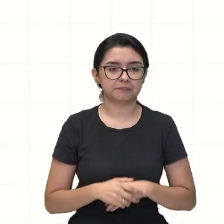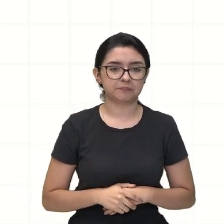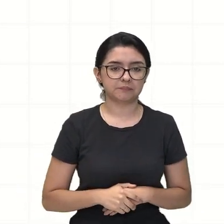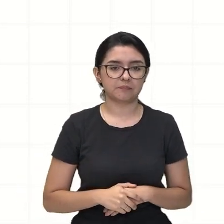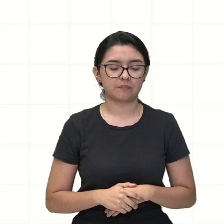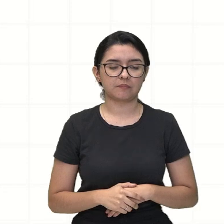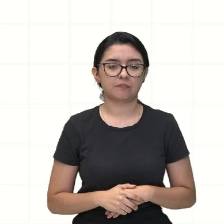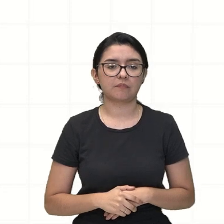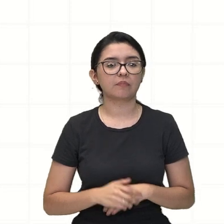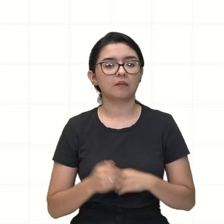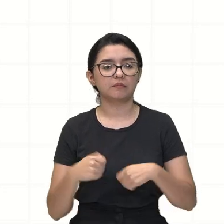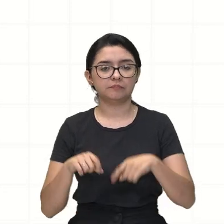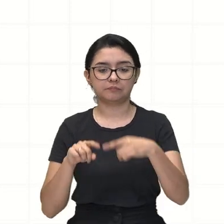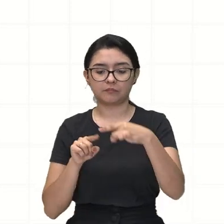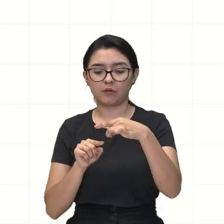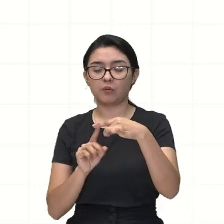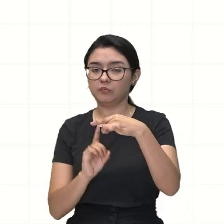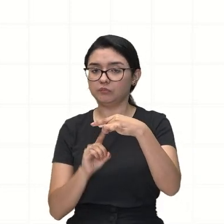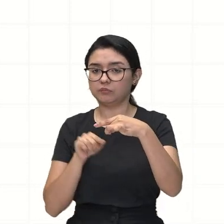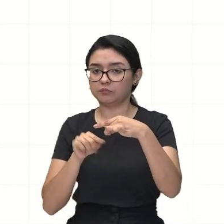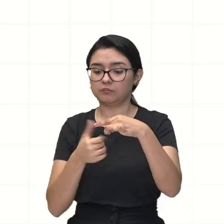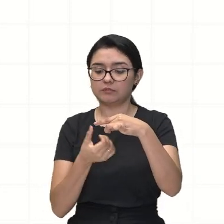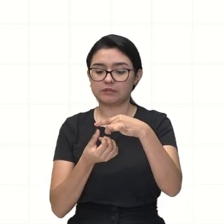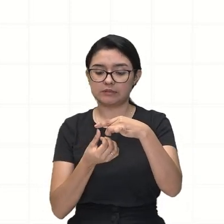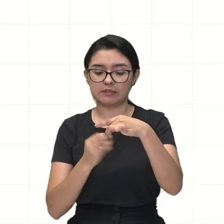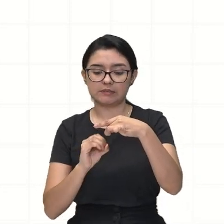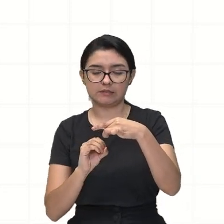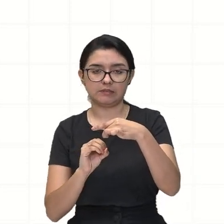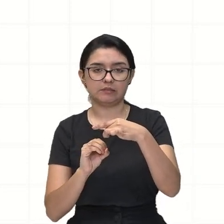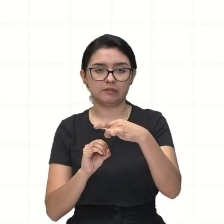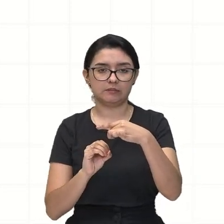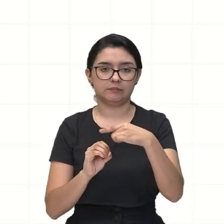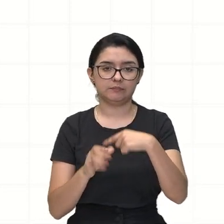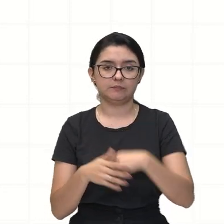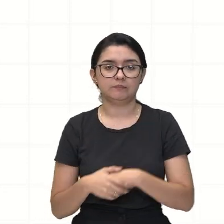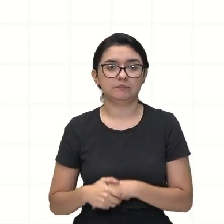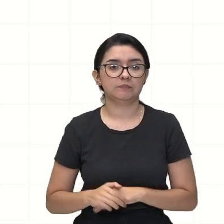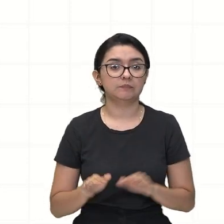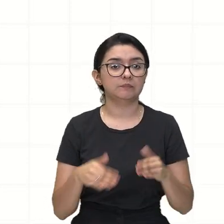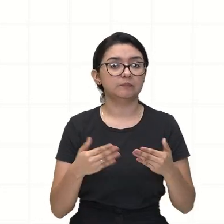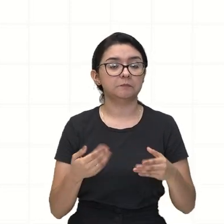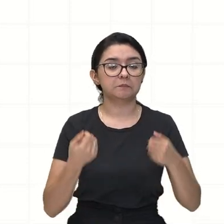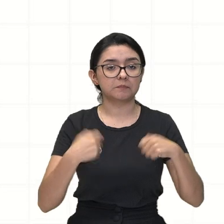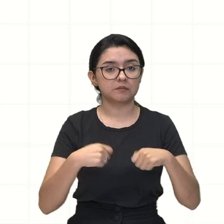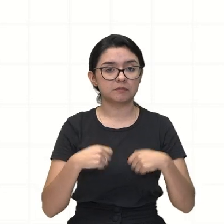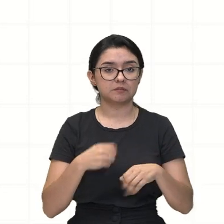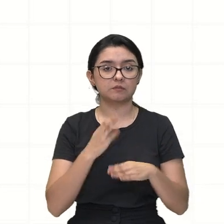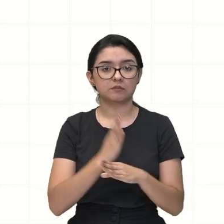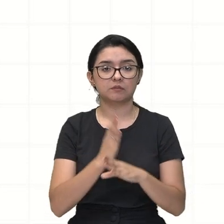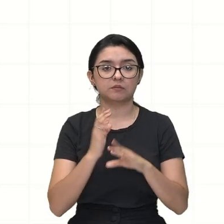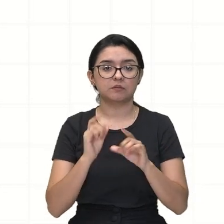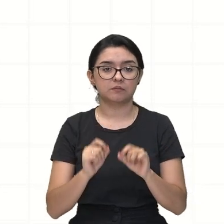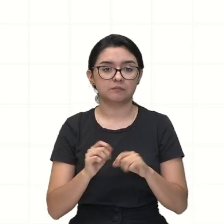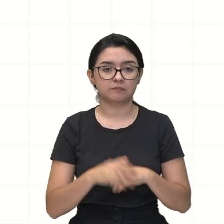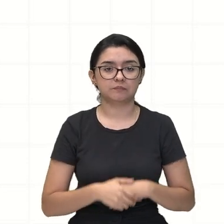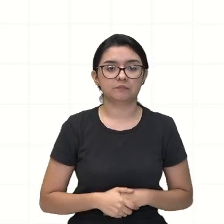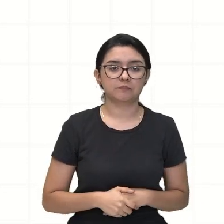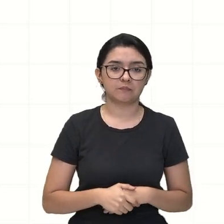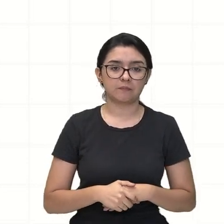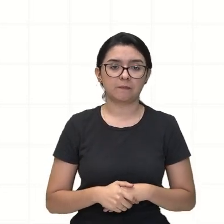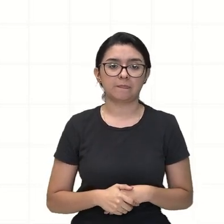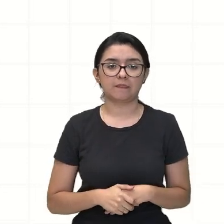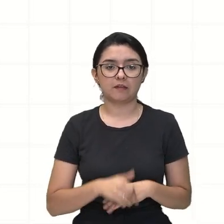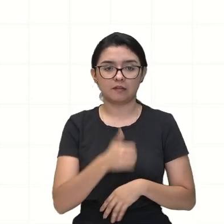um denominador 60, certo? Então eu tenho que obter uma fração equivalente a 10 sobre 12, só que